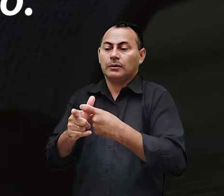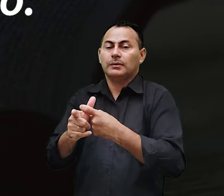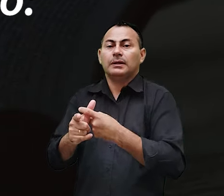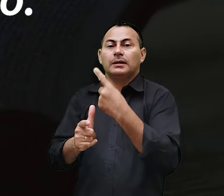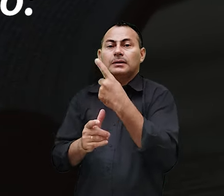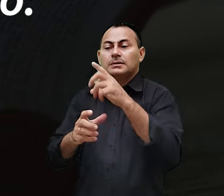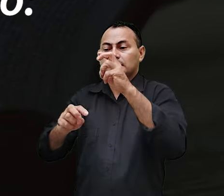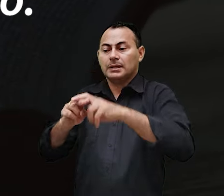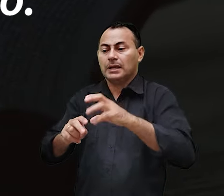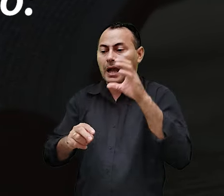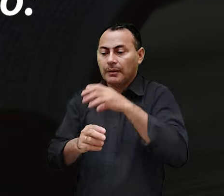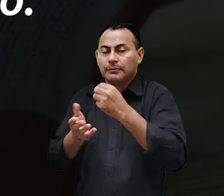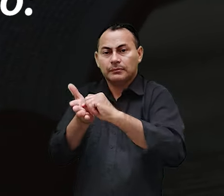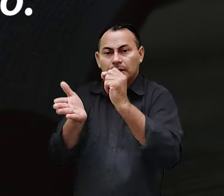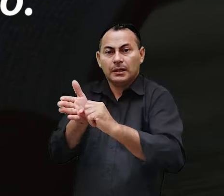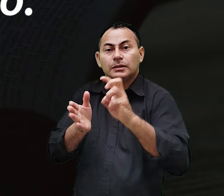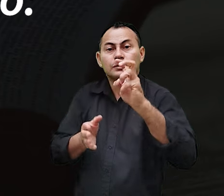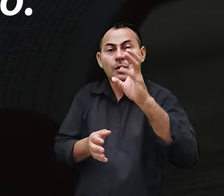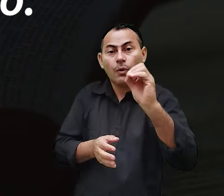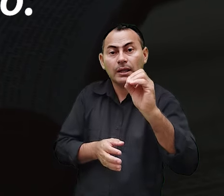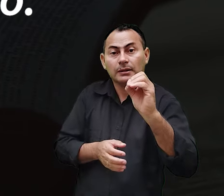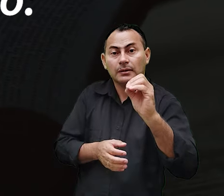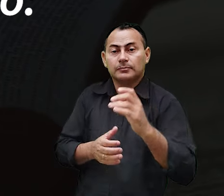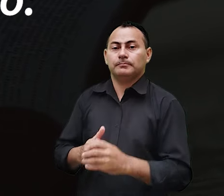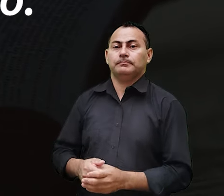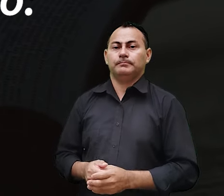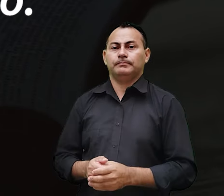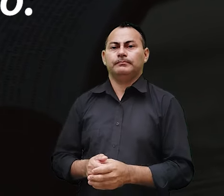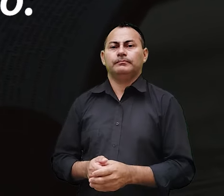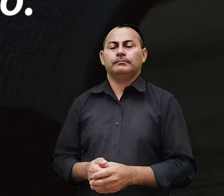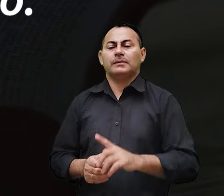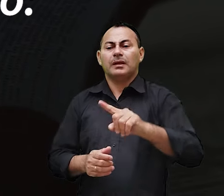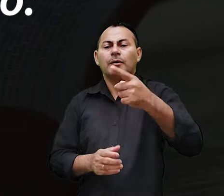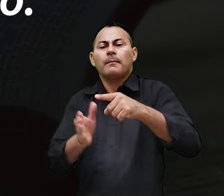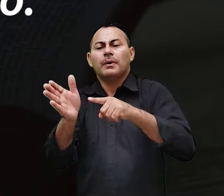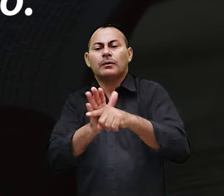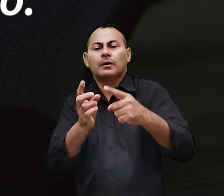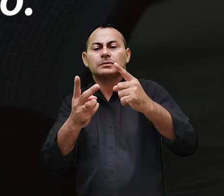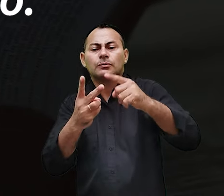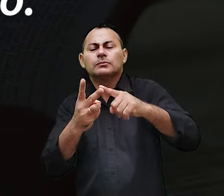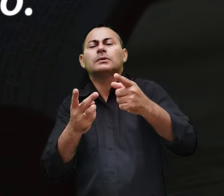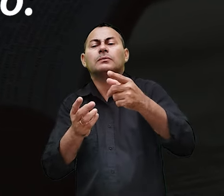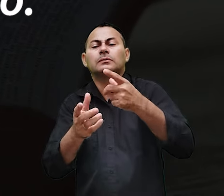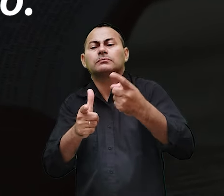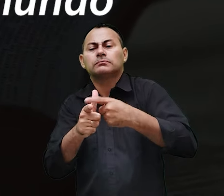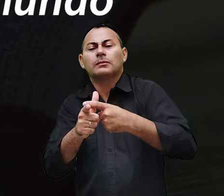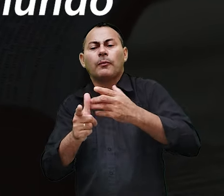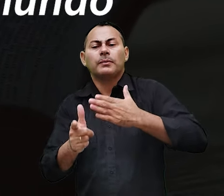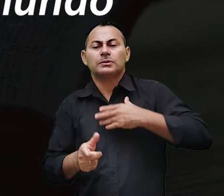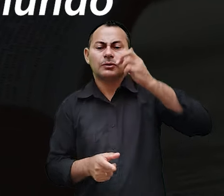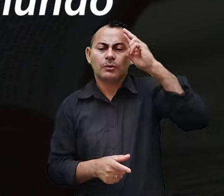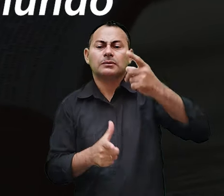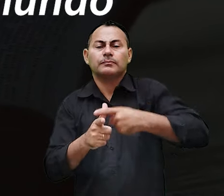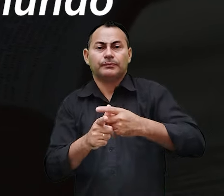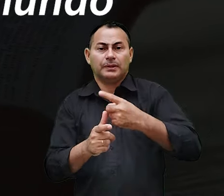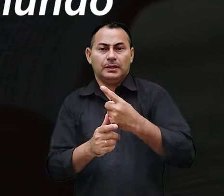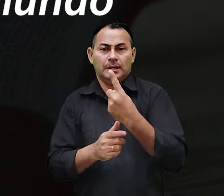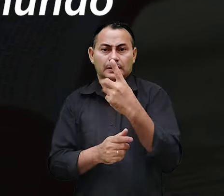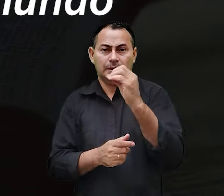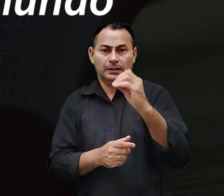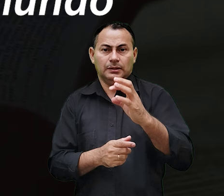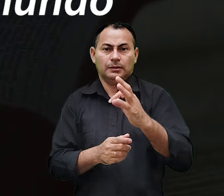tome a sua conta, sente-se depressa e escreva 50. A seguir ele perguntou ao segundo: e você quanto